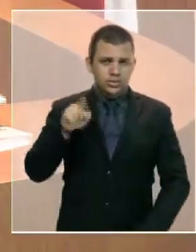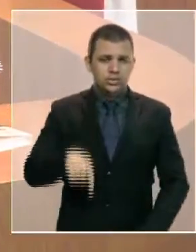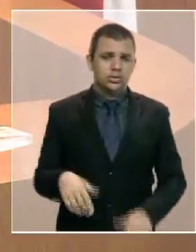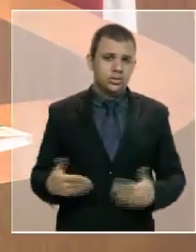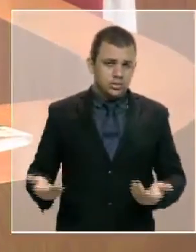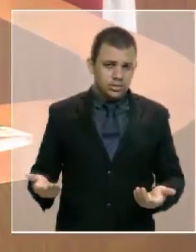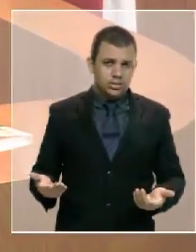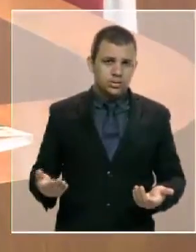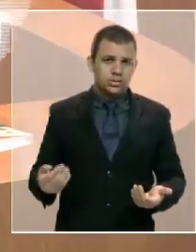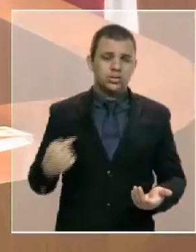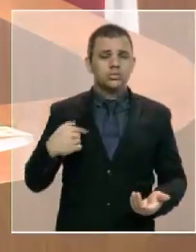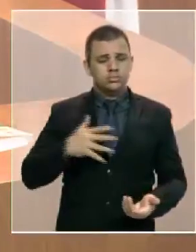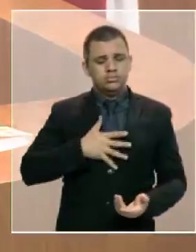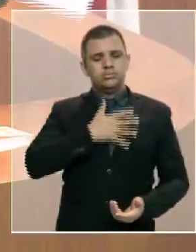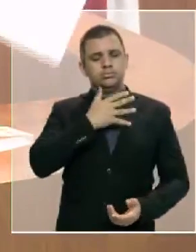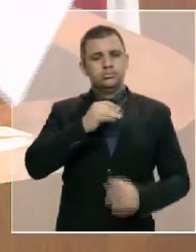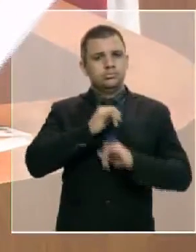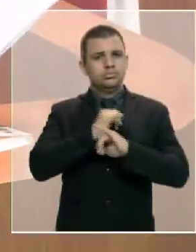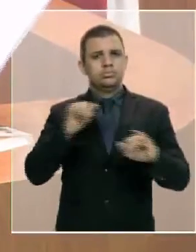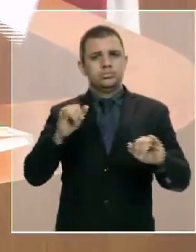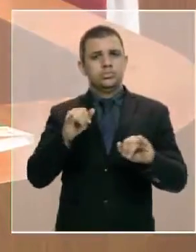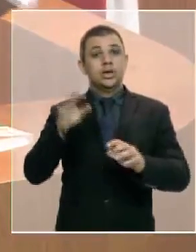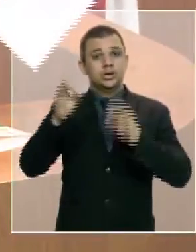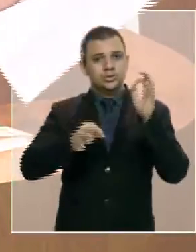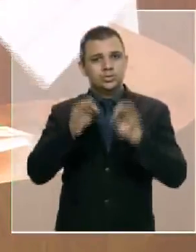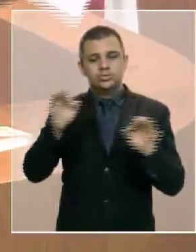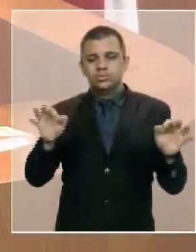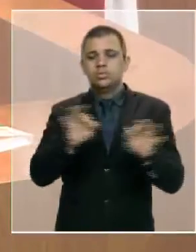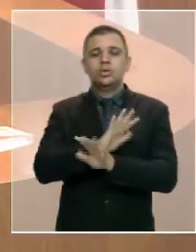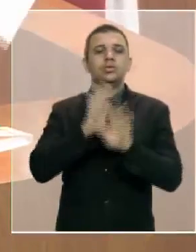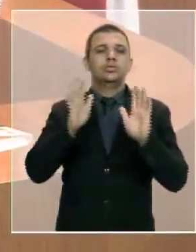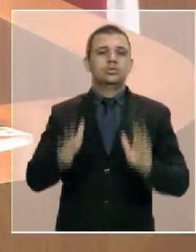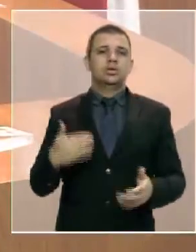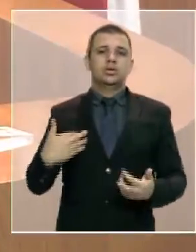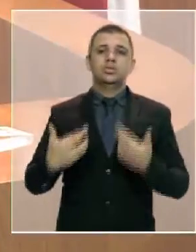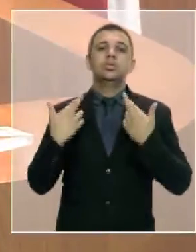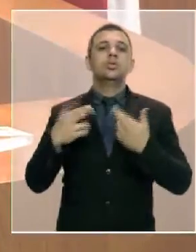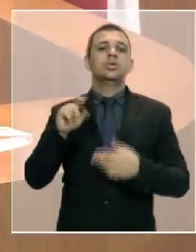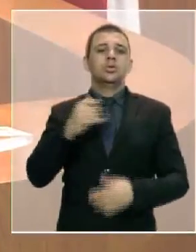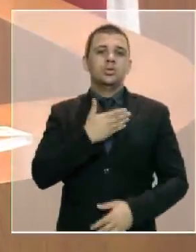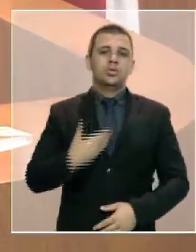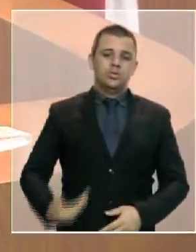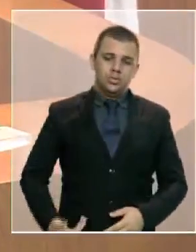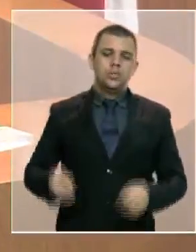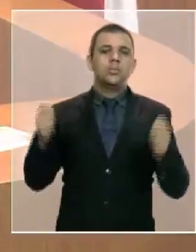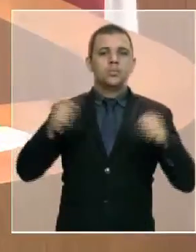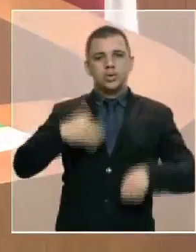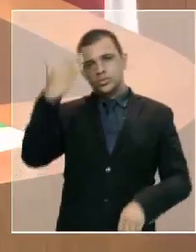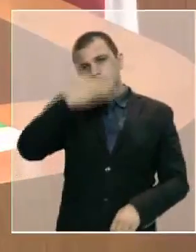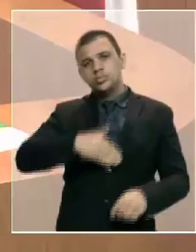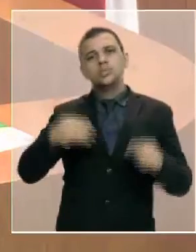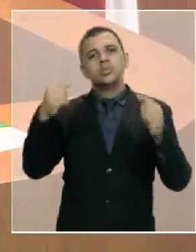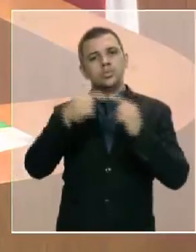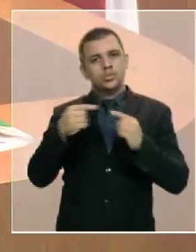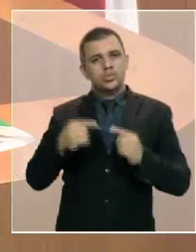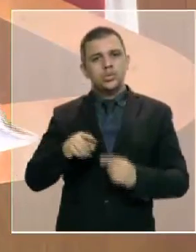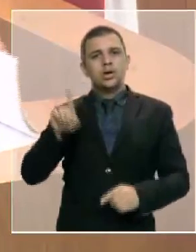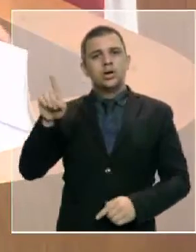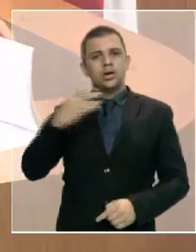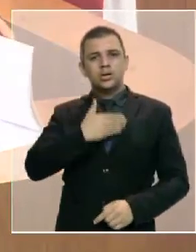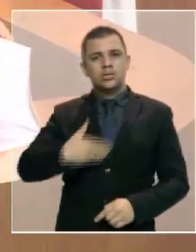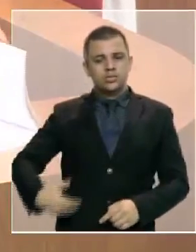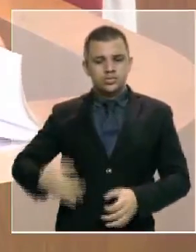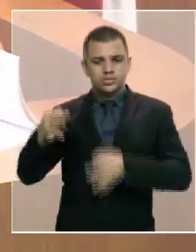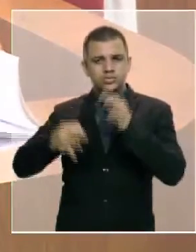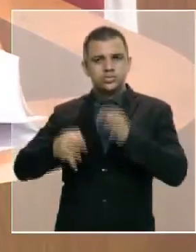repúdio. E a justiça foi feita. E espero eu que o governador cumpra também a ordem judicial. Ele que é